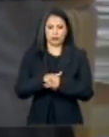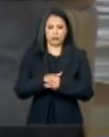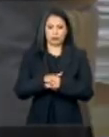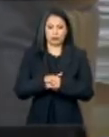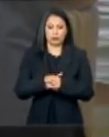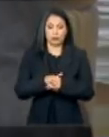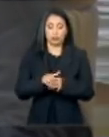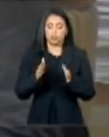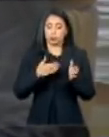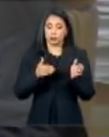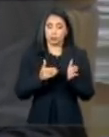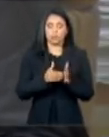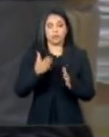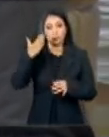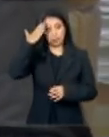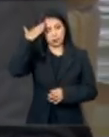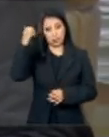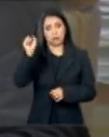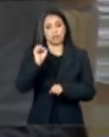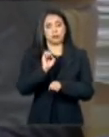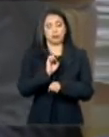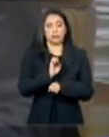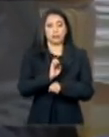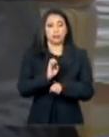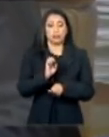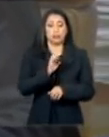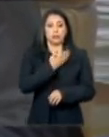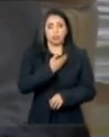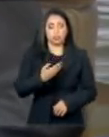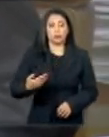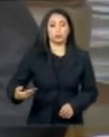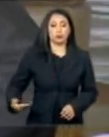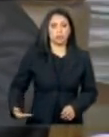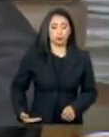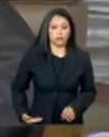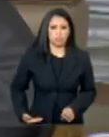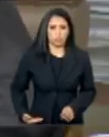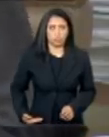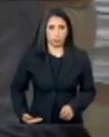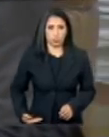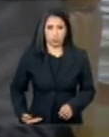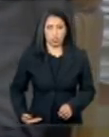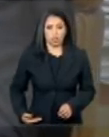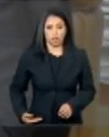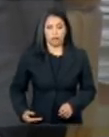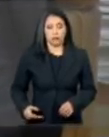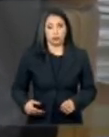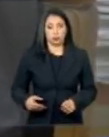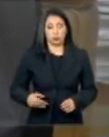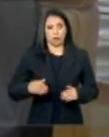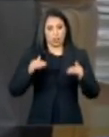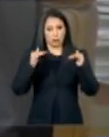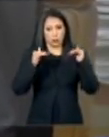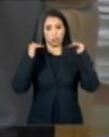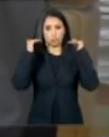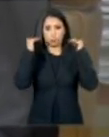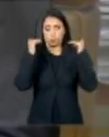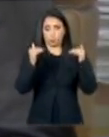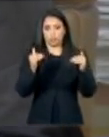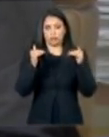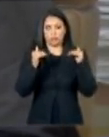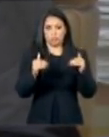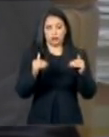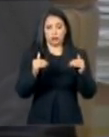o estado com apoio do princípio da autotutela expõe da prerrogativa institucional de